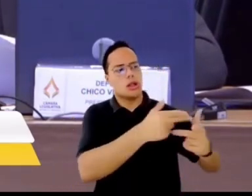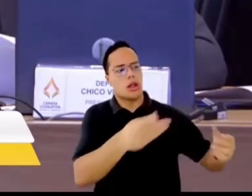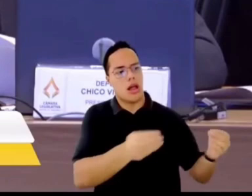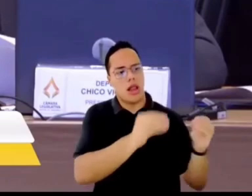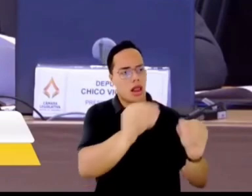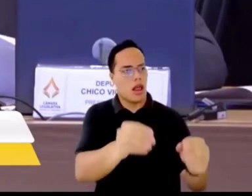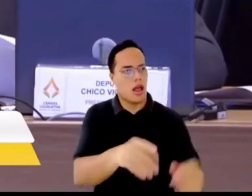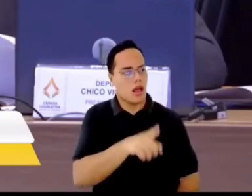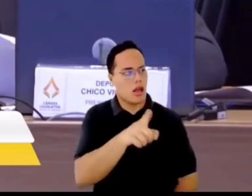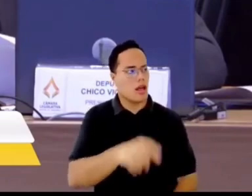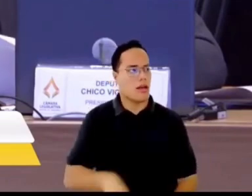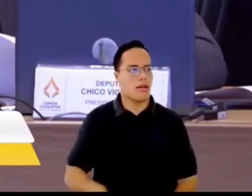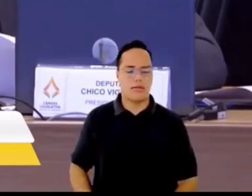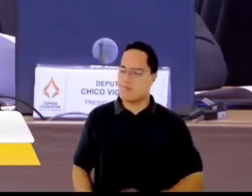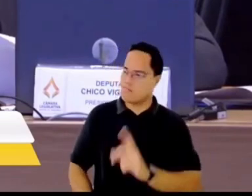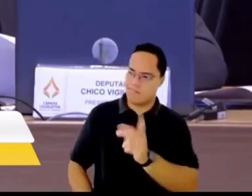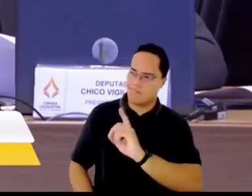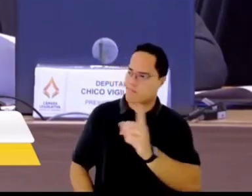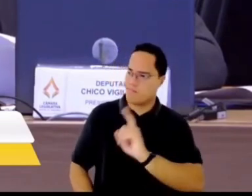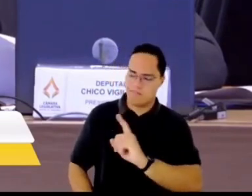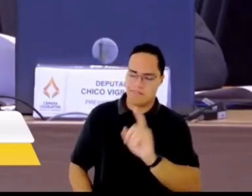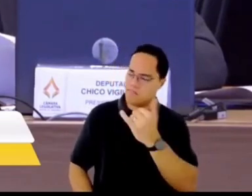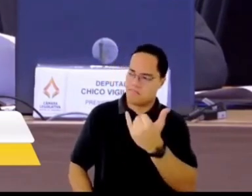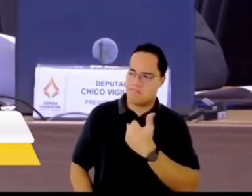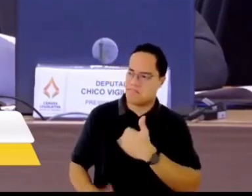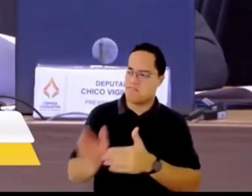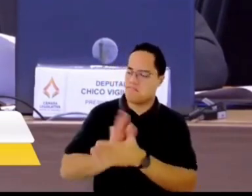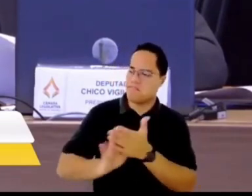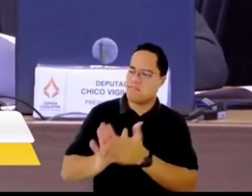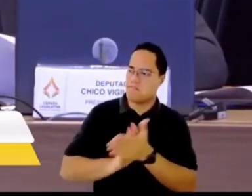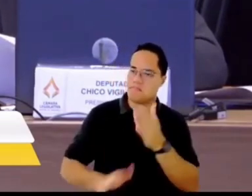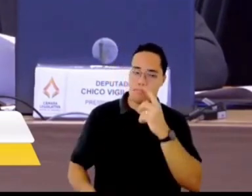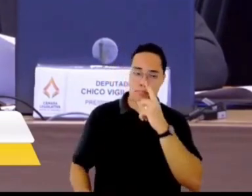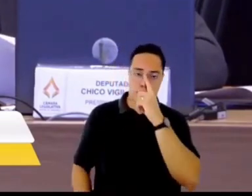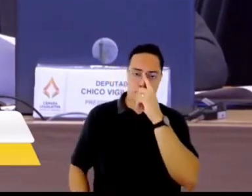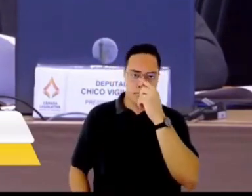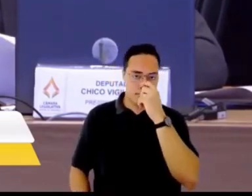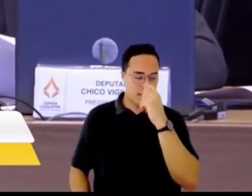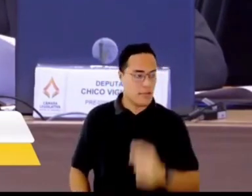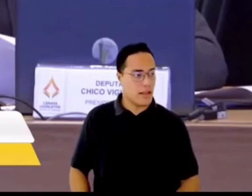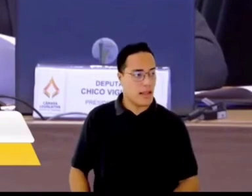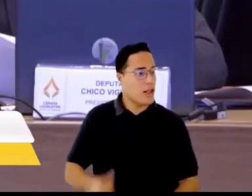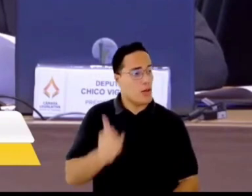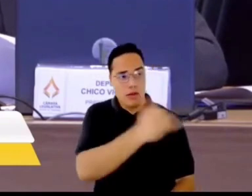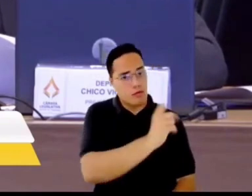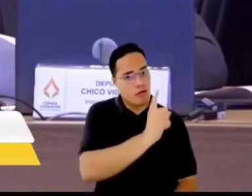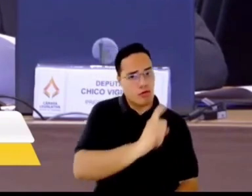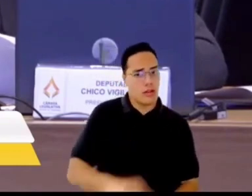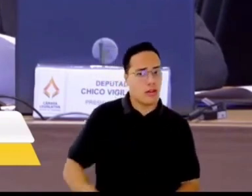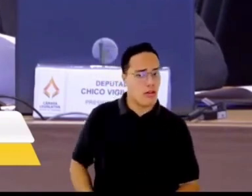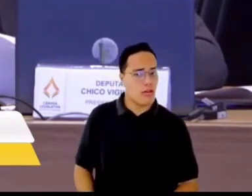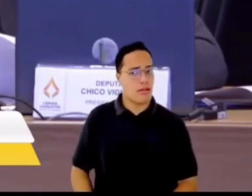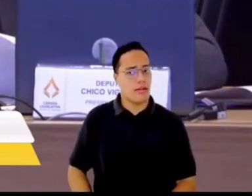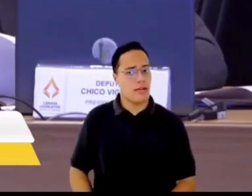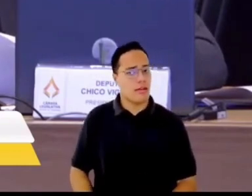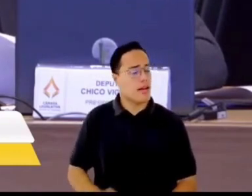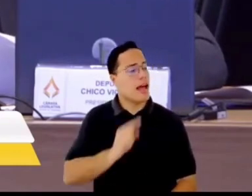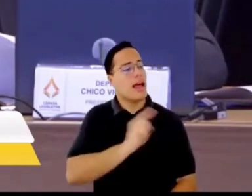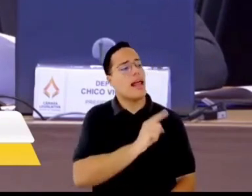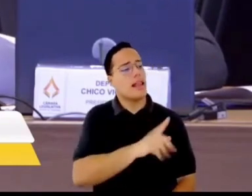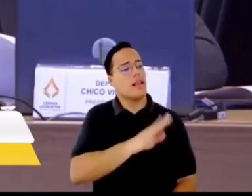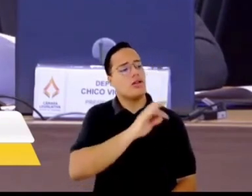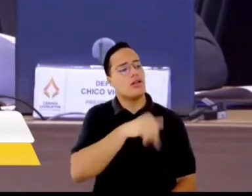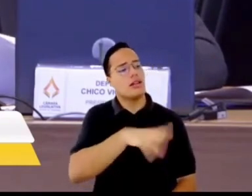para o senhor que estava com os artefatos para colocar nas torres de alta tensão ali em Taguatinga Sul? Porque foi o local onde o senhor levou eles. Não,